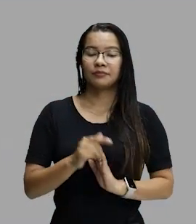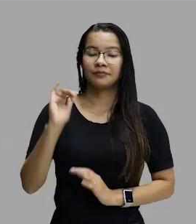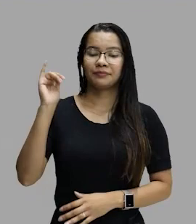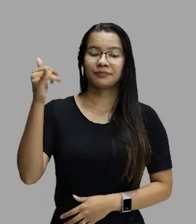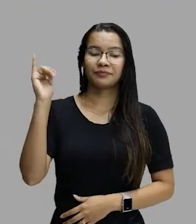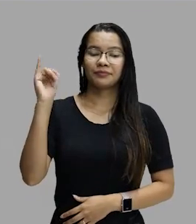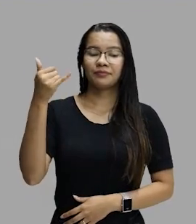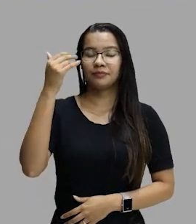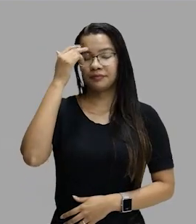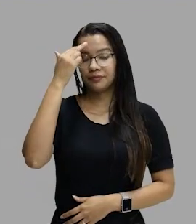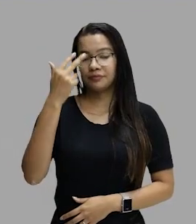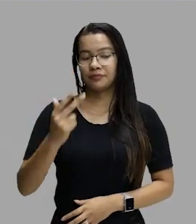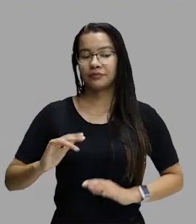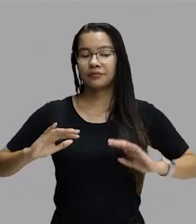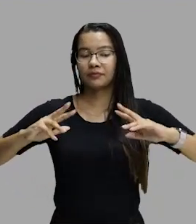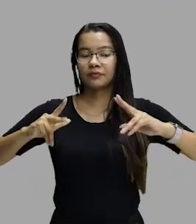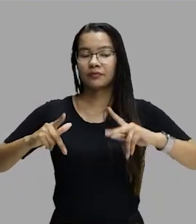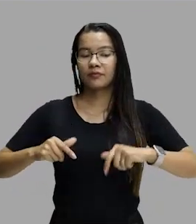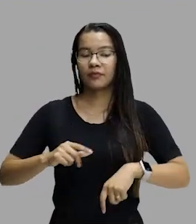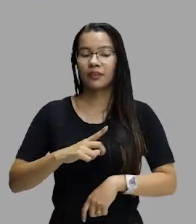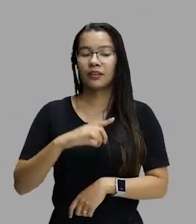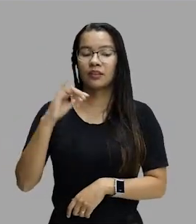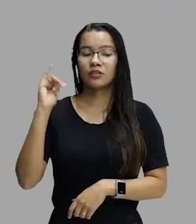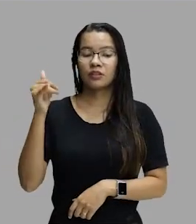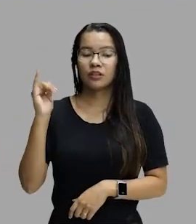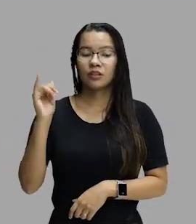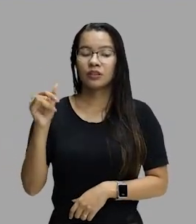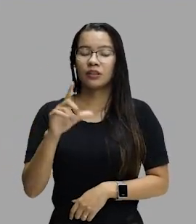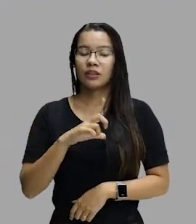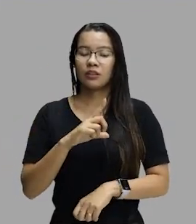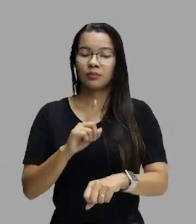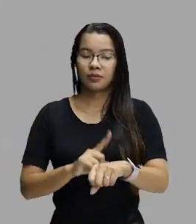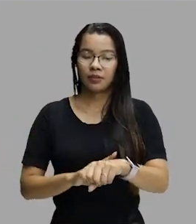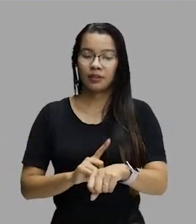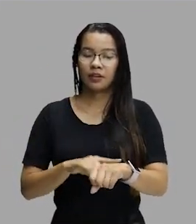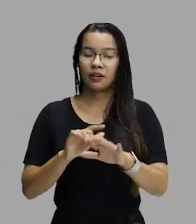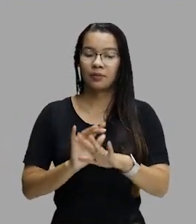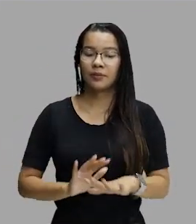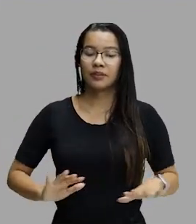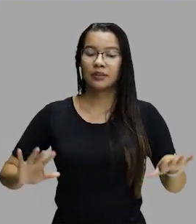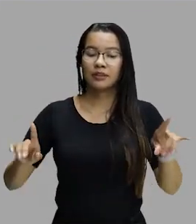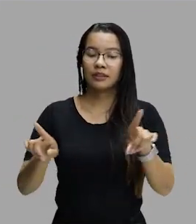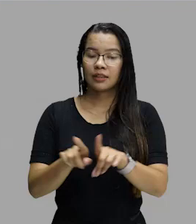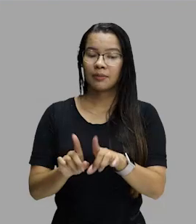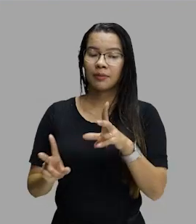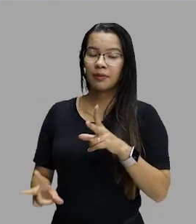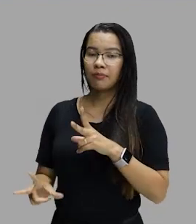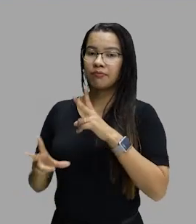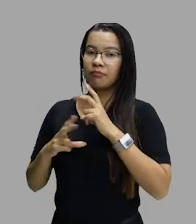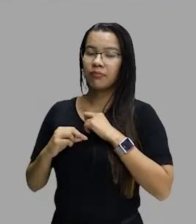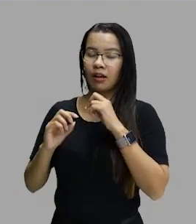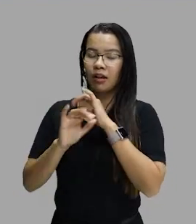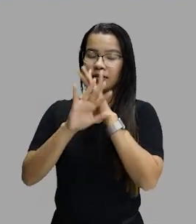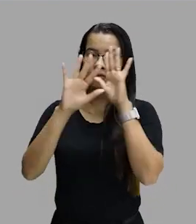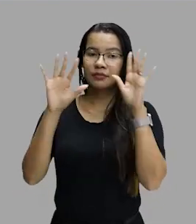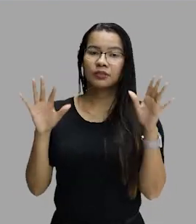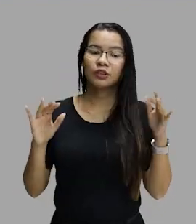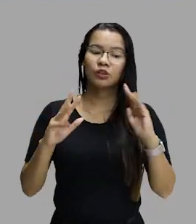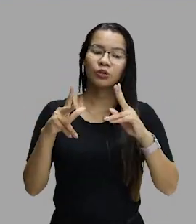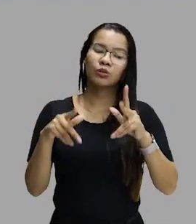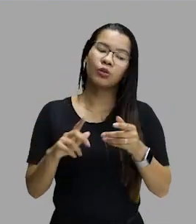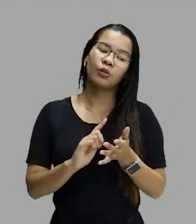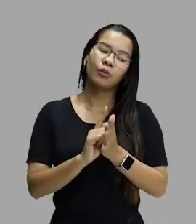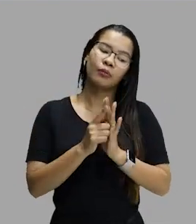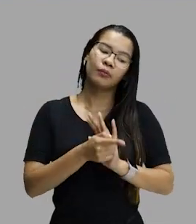tem ambientação e personagens definidos de maneira clara. Todo gênero narrativo é uma